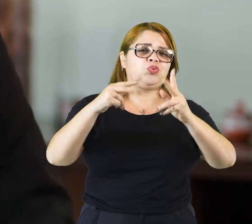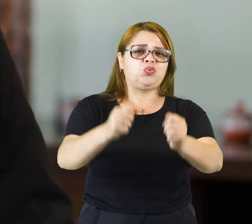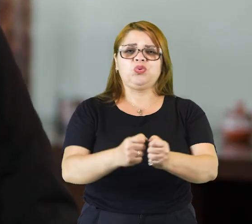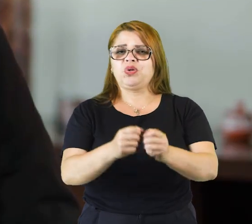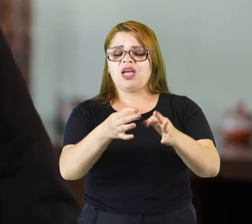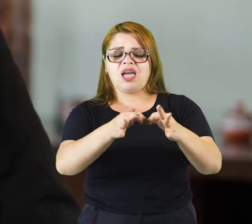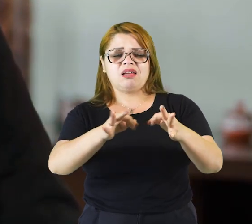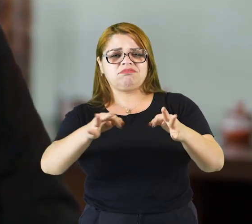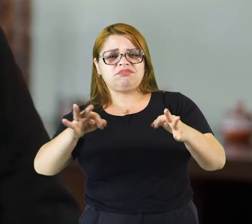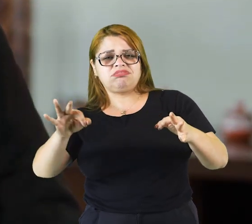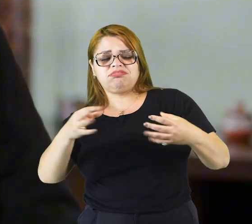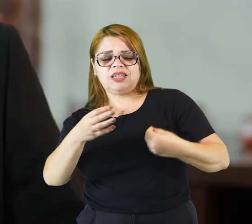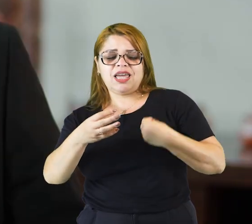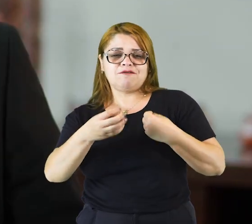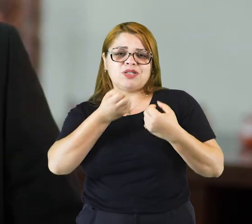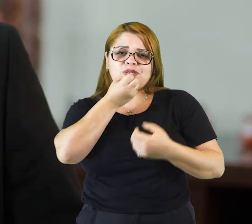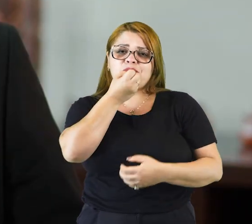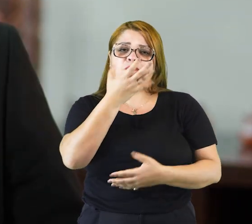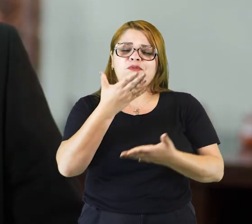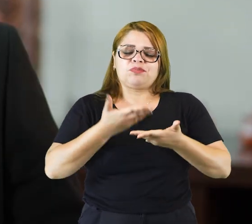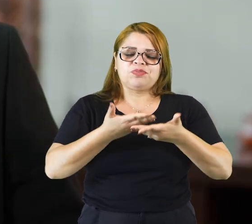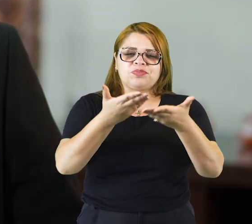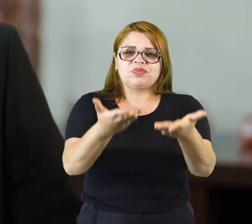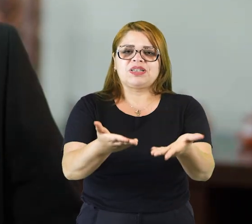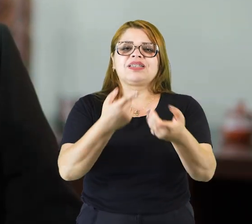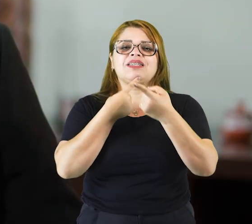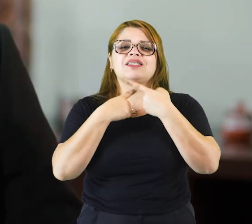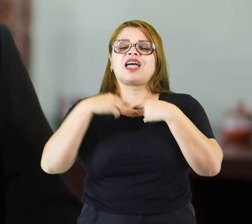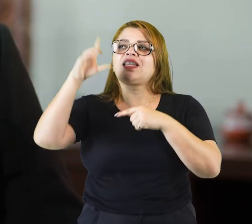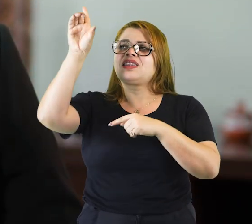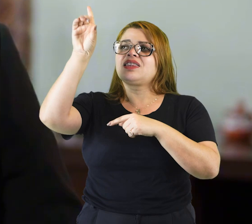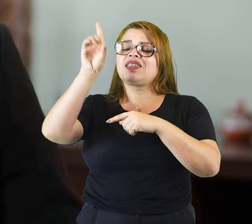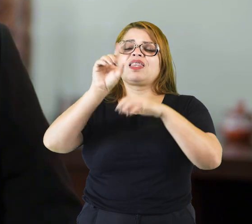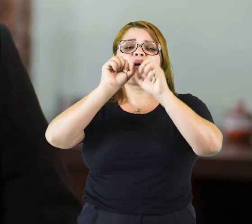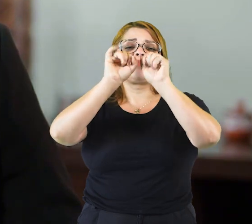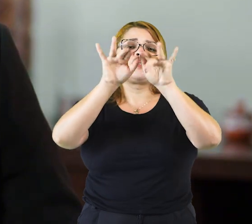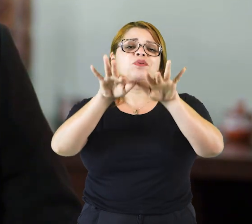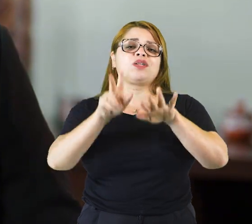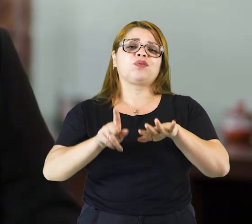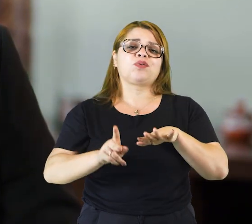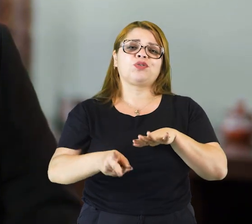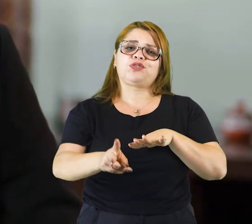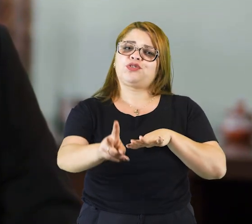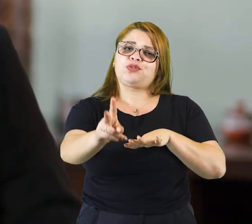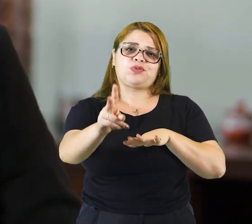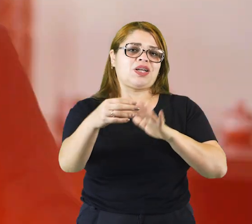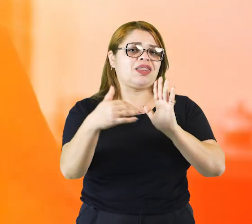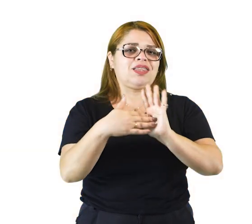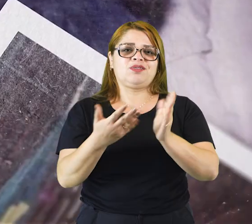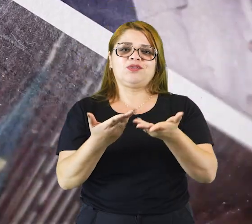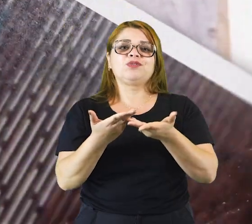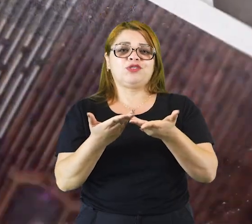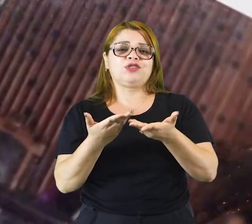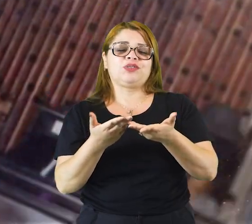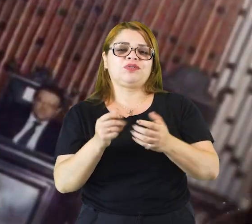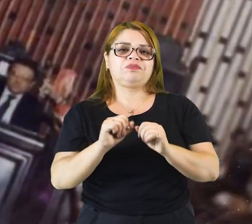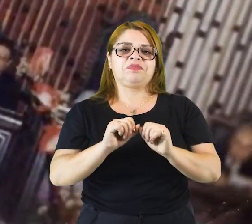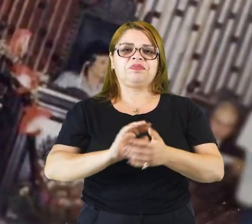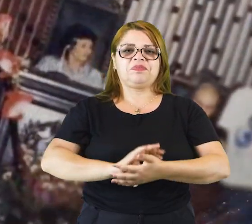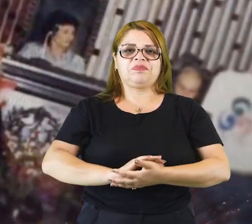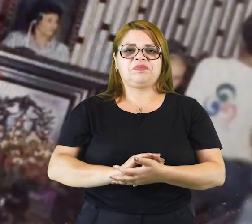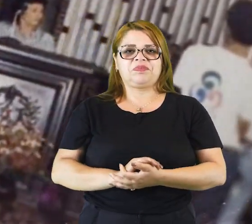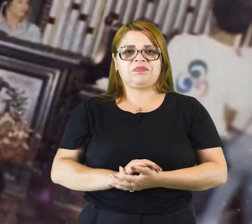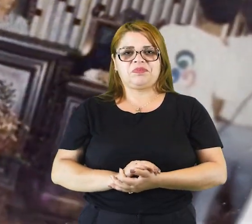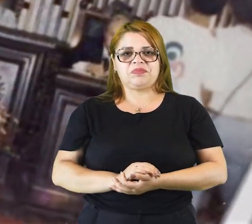pode proporcionar de bom e desejar que Deus continue abençoando a sua vida, como tem feito até hoje.